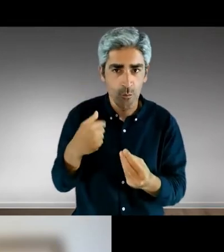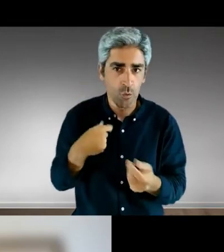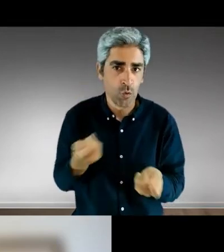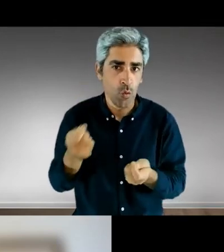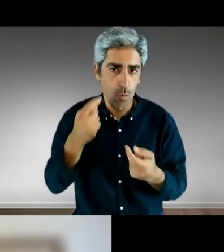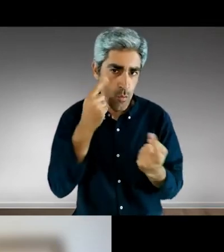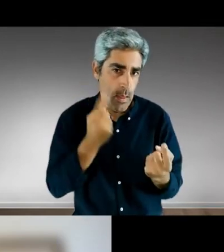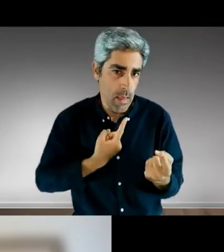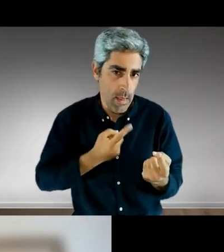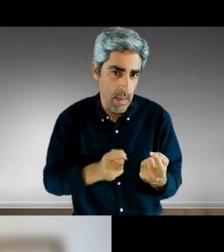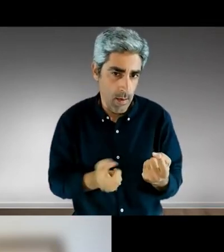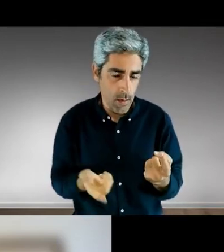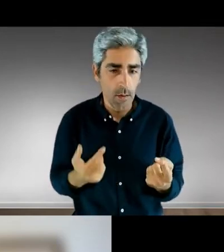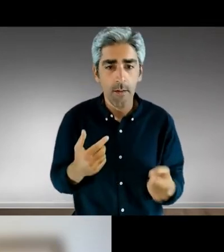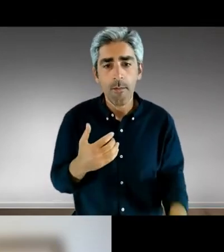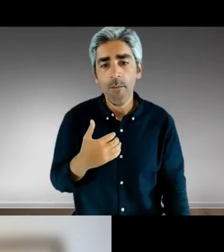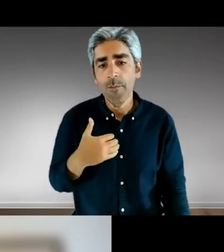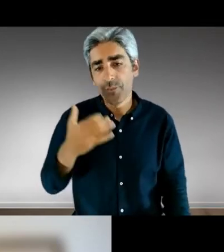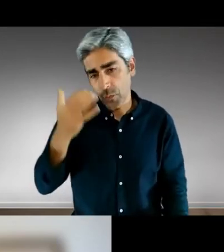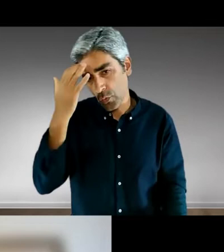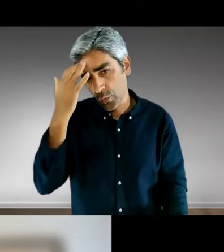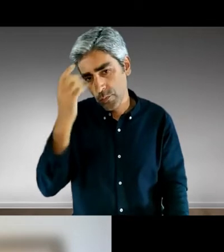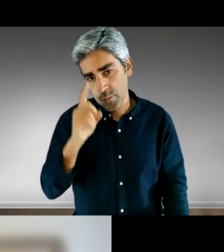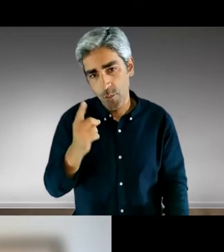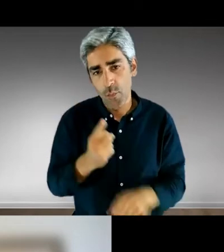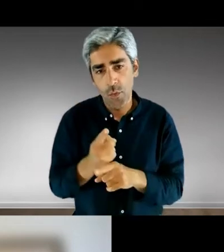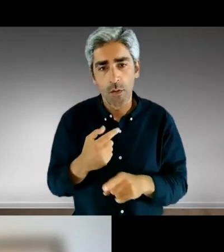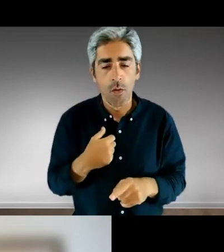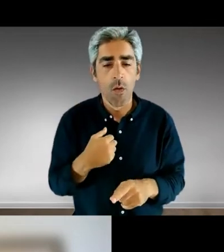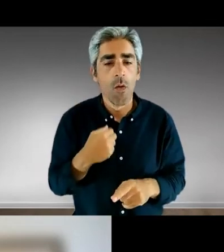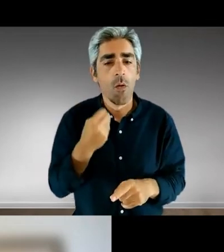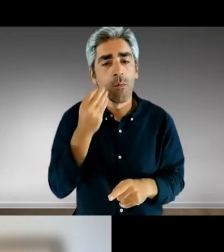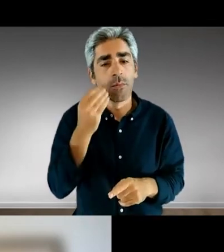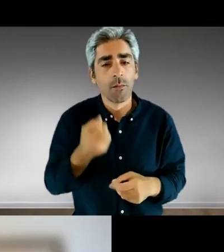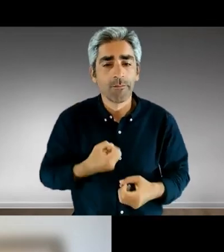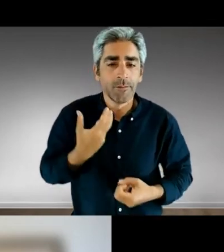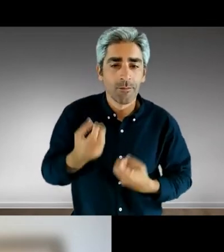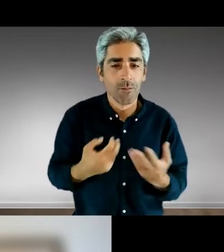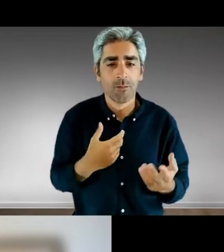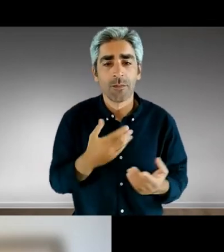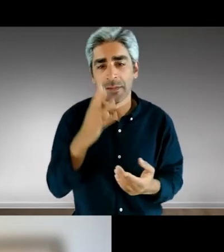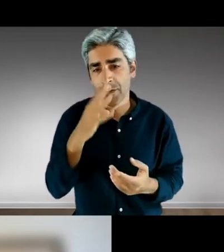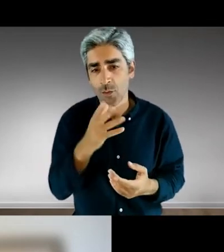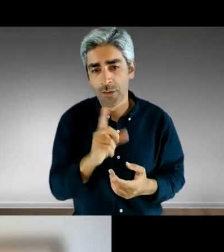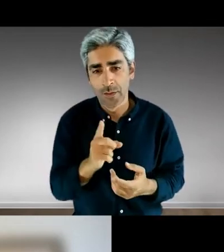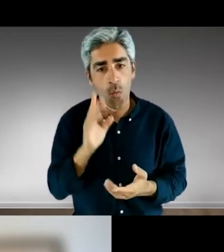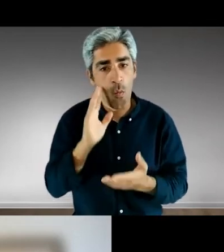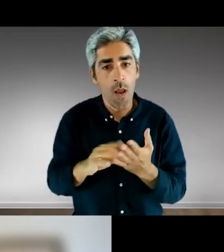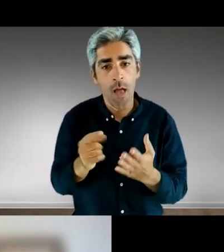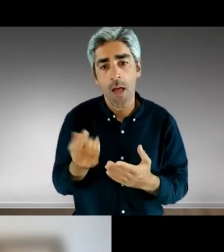Eu não ficava em consciência, e porque sou muito intuitiva, se não dissesse que o colega que